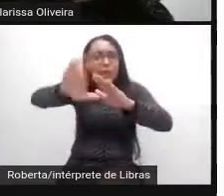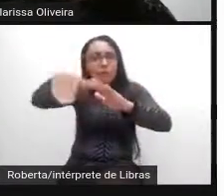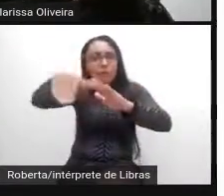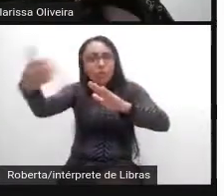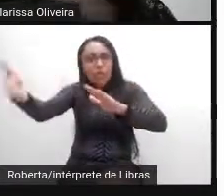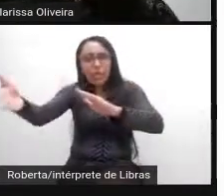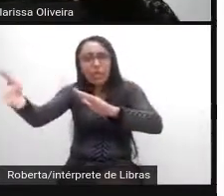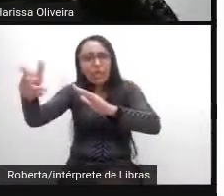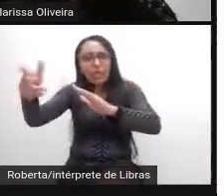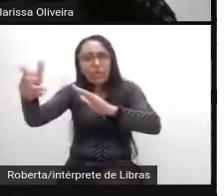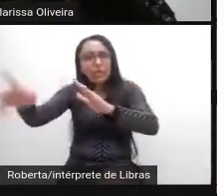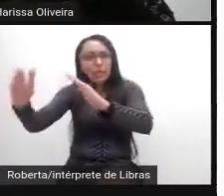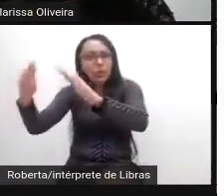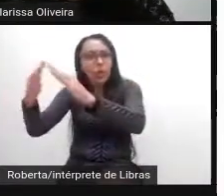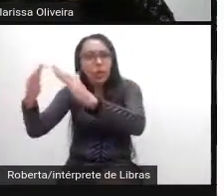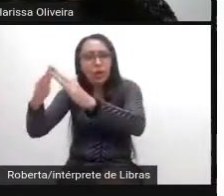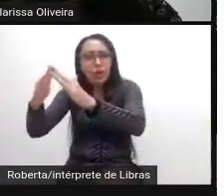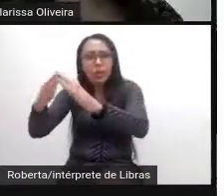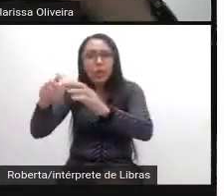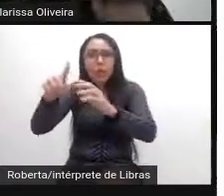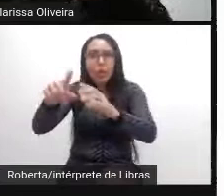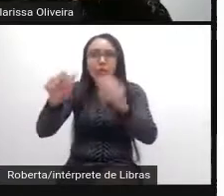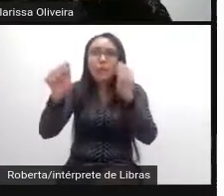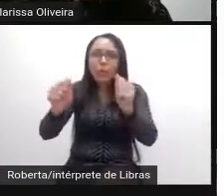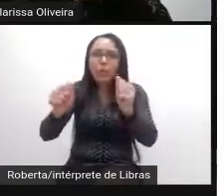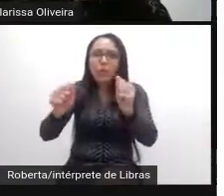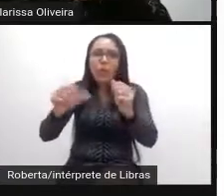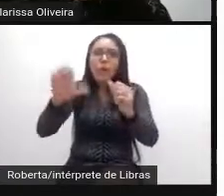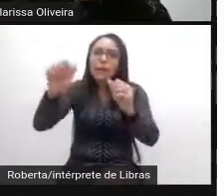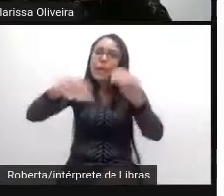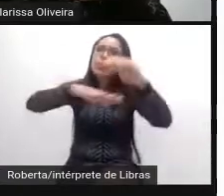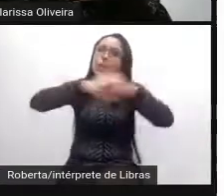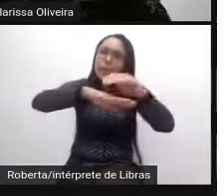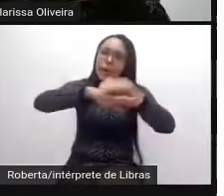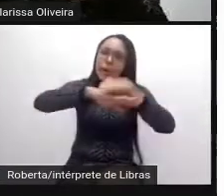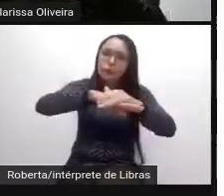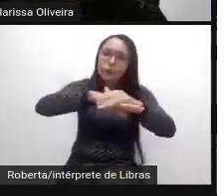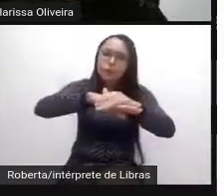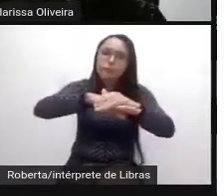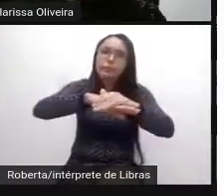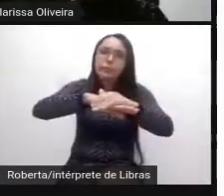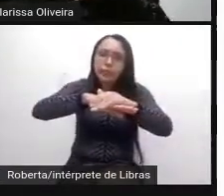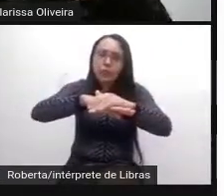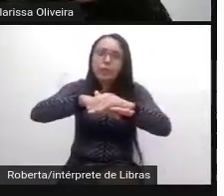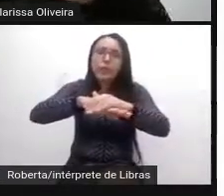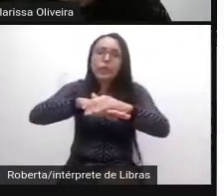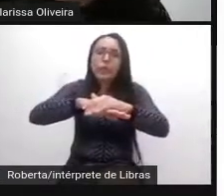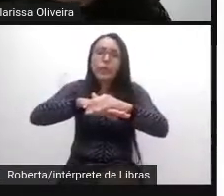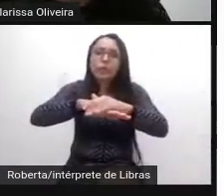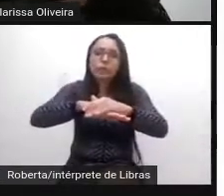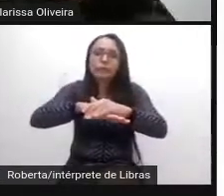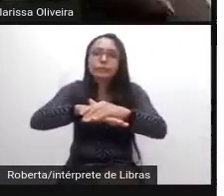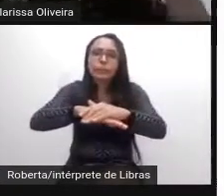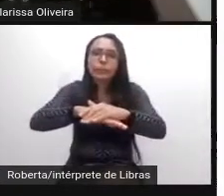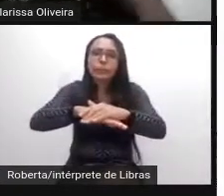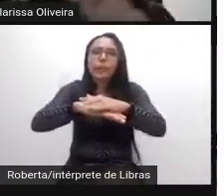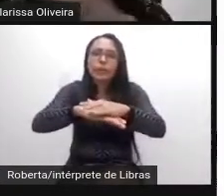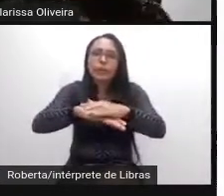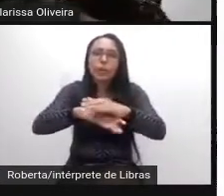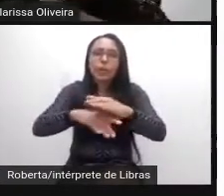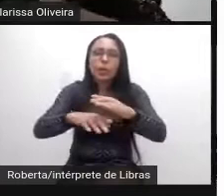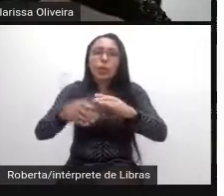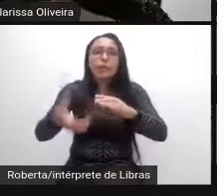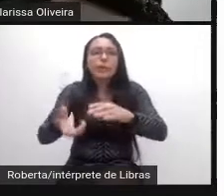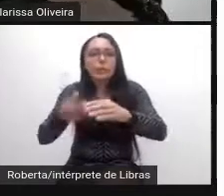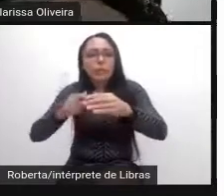casa, você pode pegar os sapatos na mão, retirou fora, colocou ele